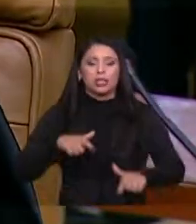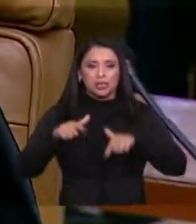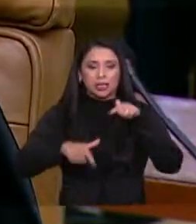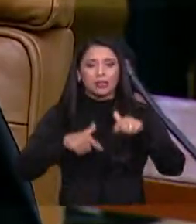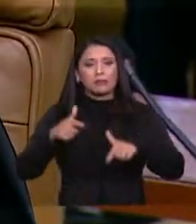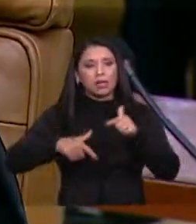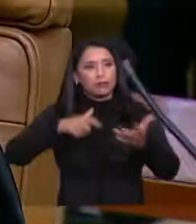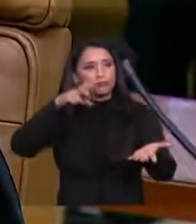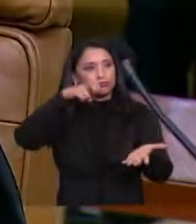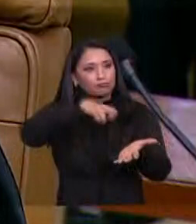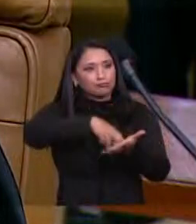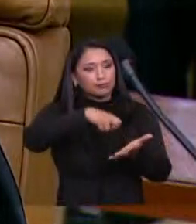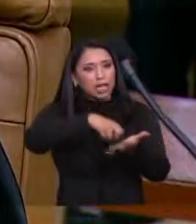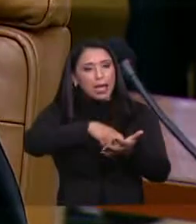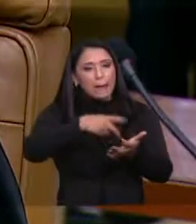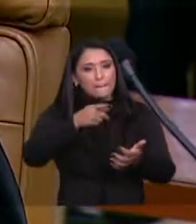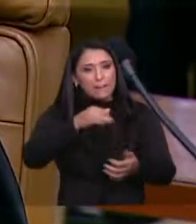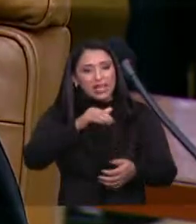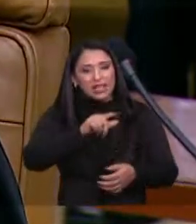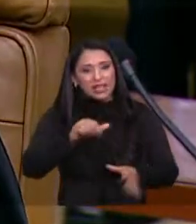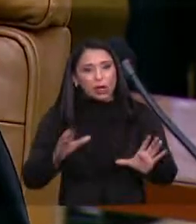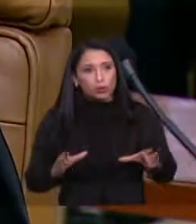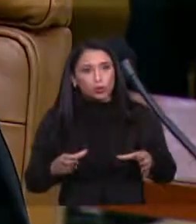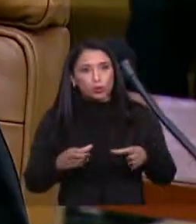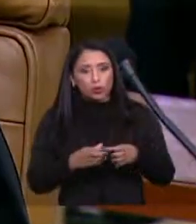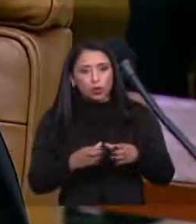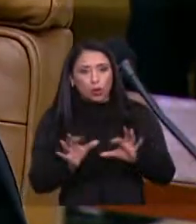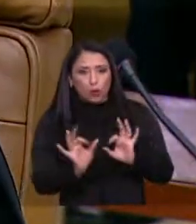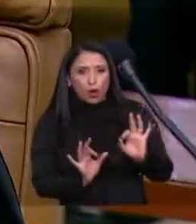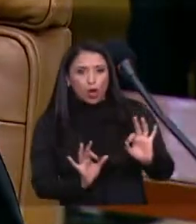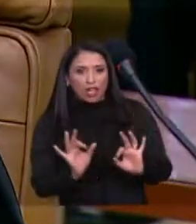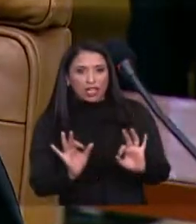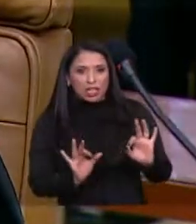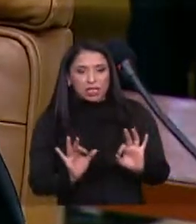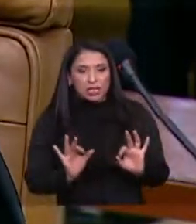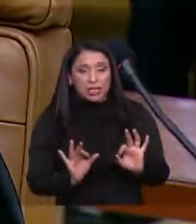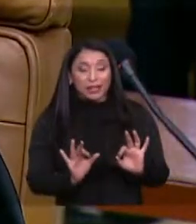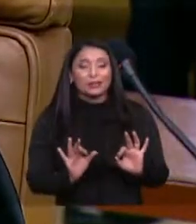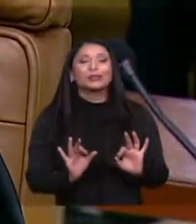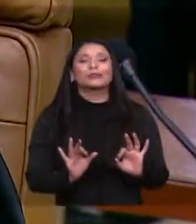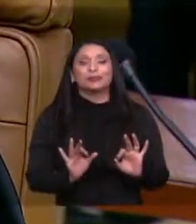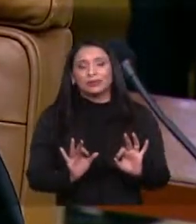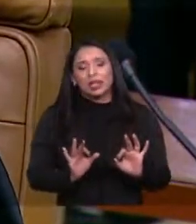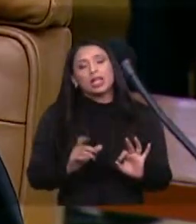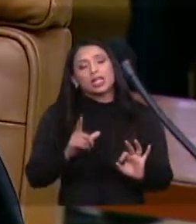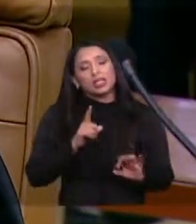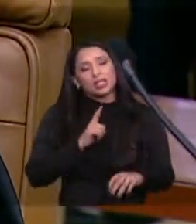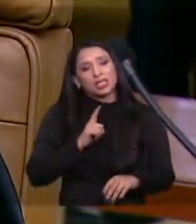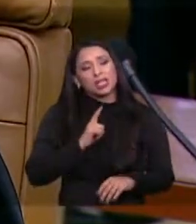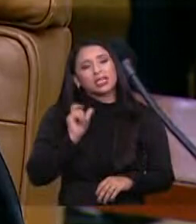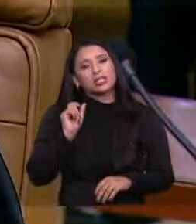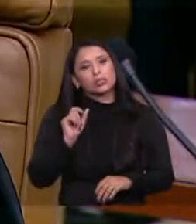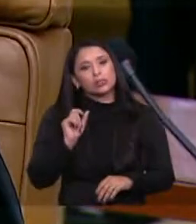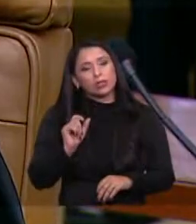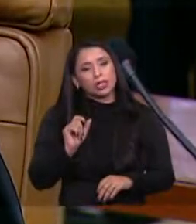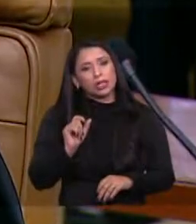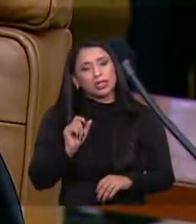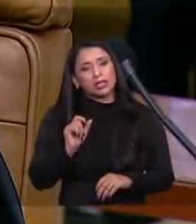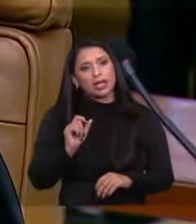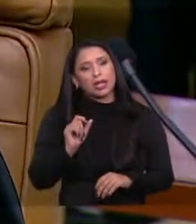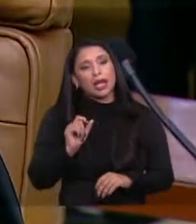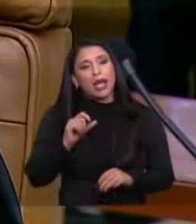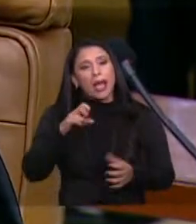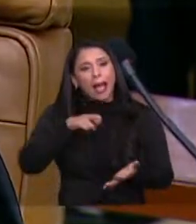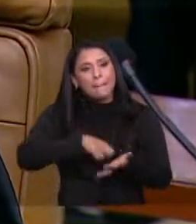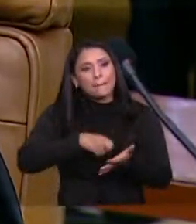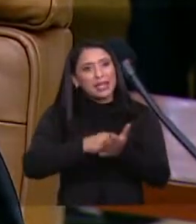infrações penais no âmbito do grupo criminoso organizado tem-se a incidência de causa especial de aumento